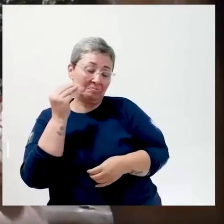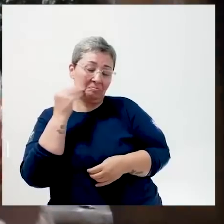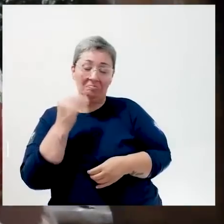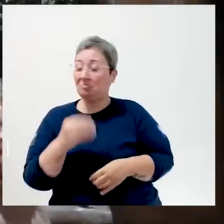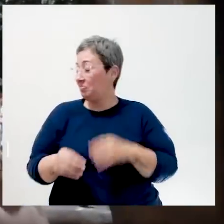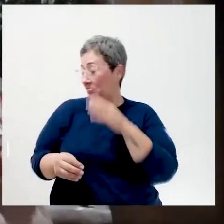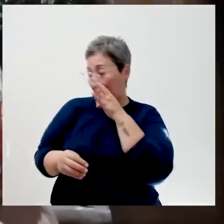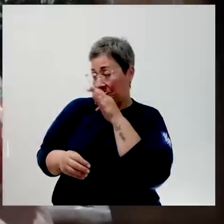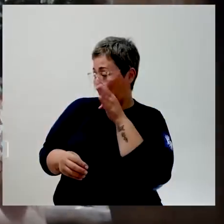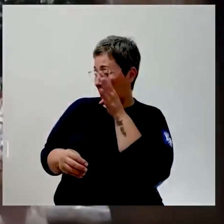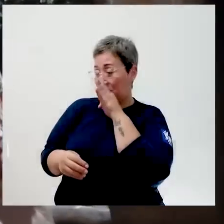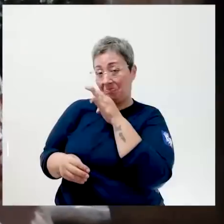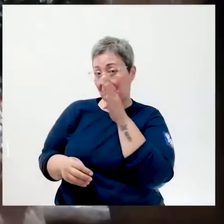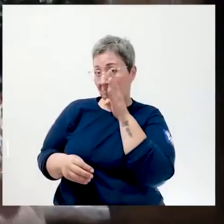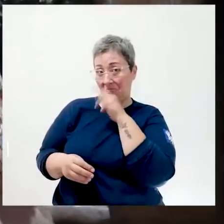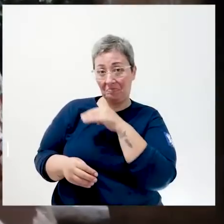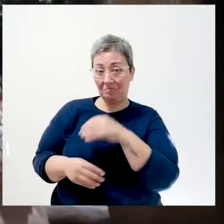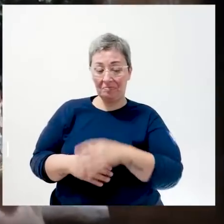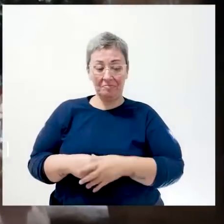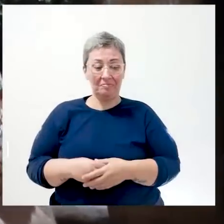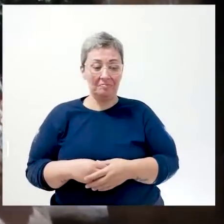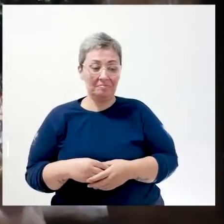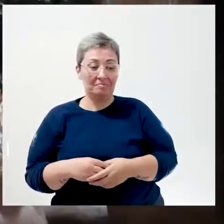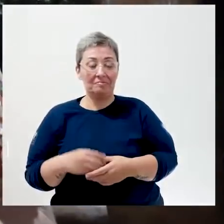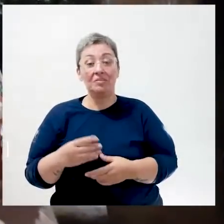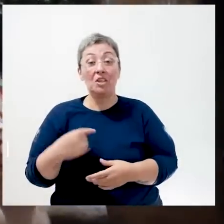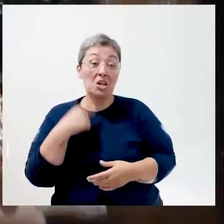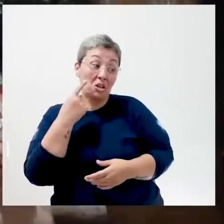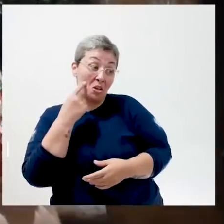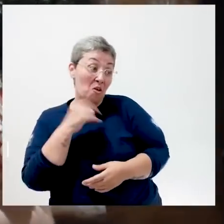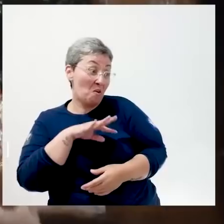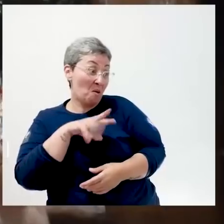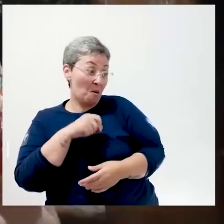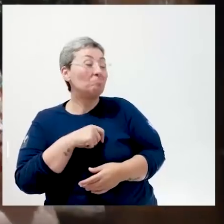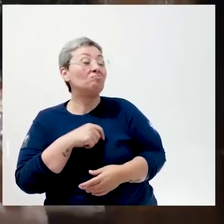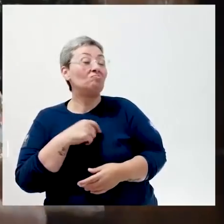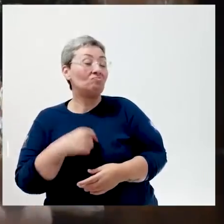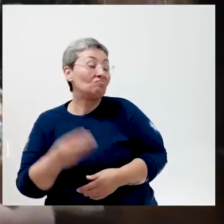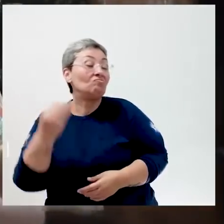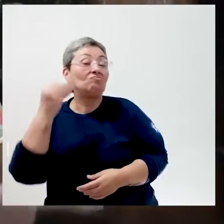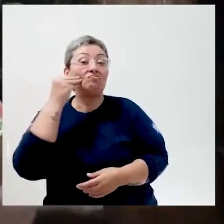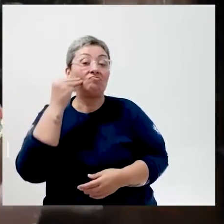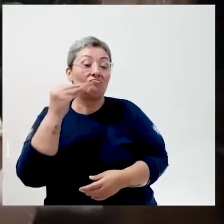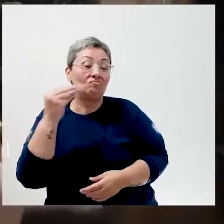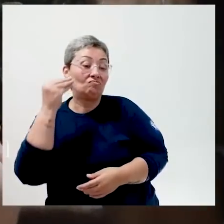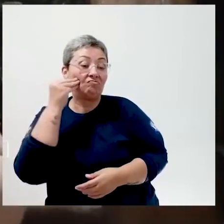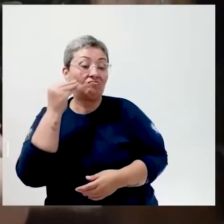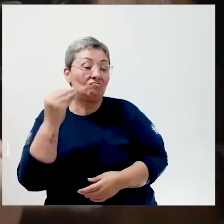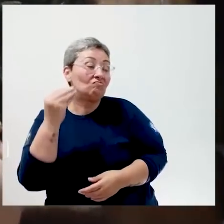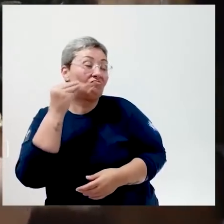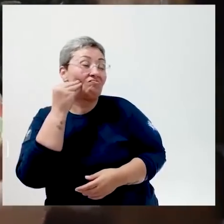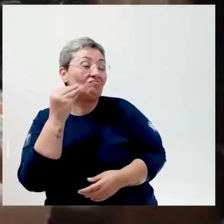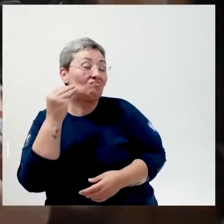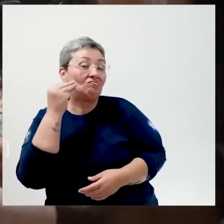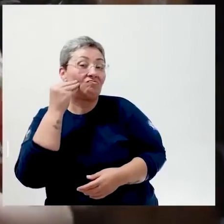uma beijoca. Não dou, não dou, não dou. Então eu vou roubar.